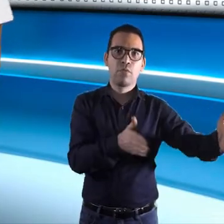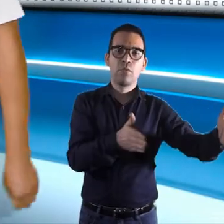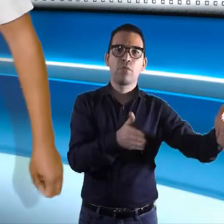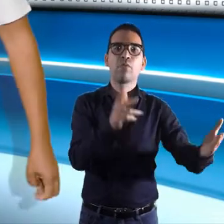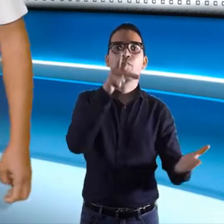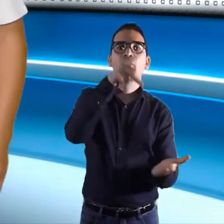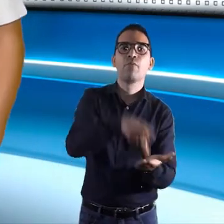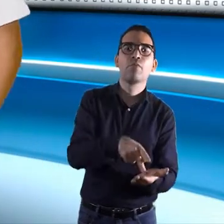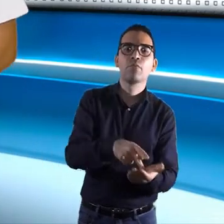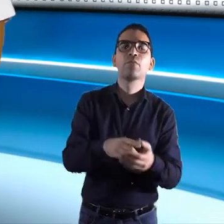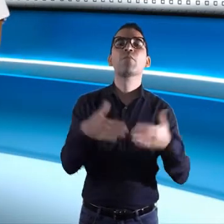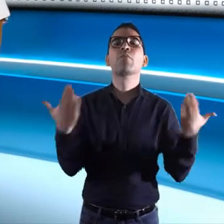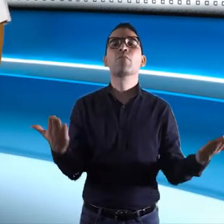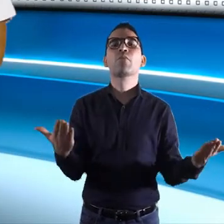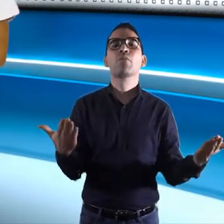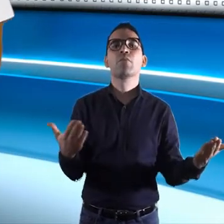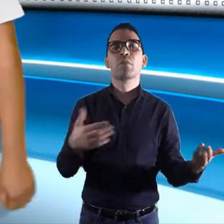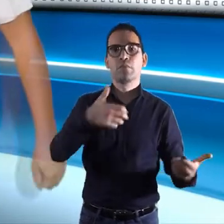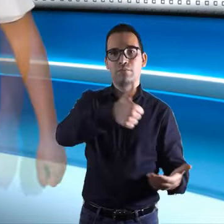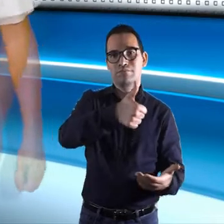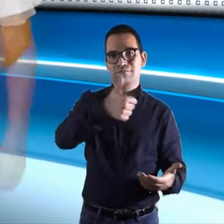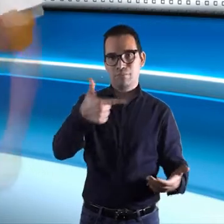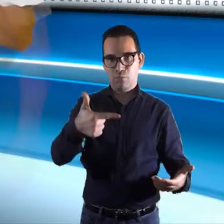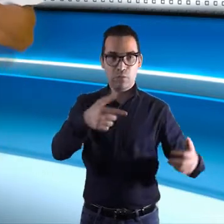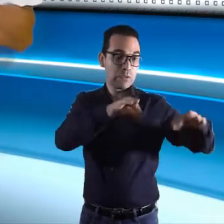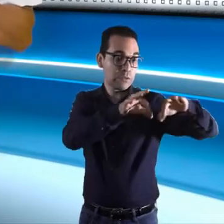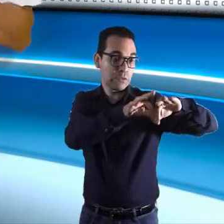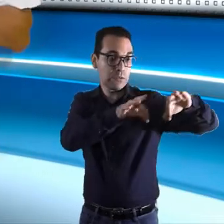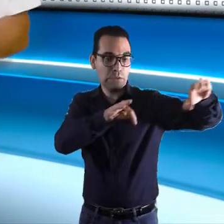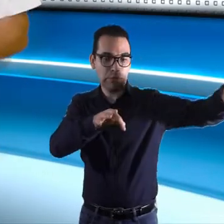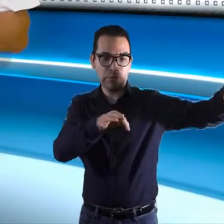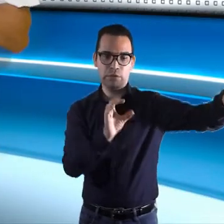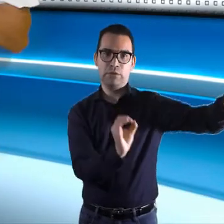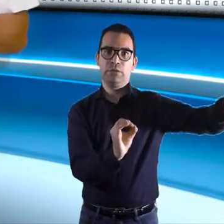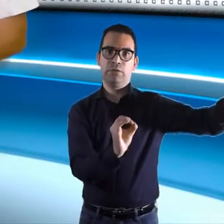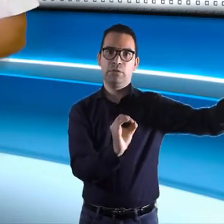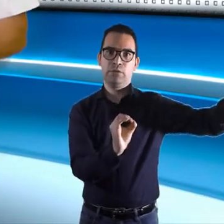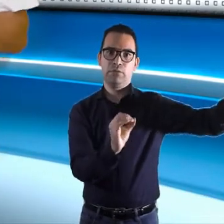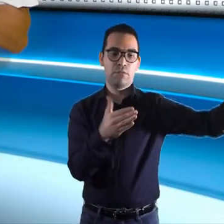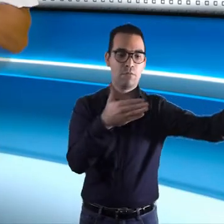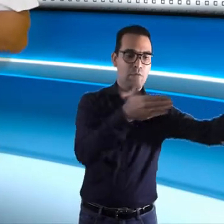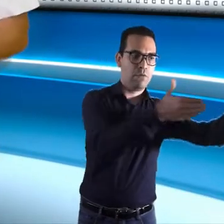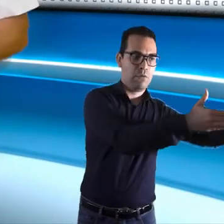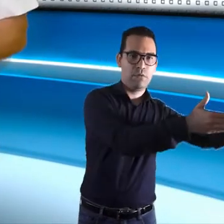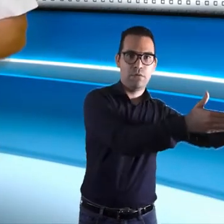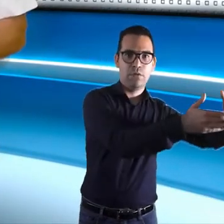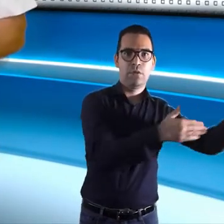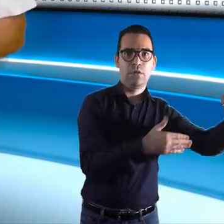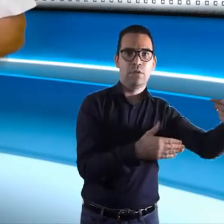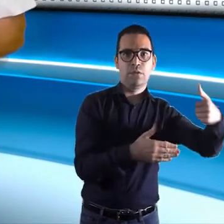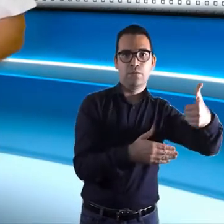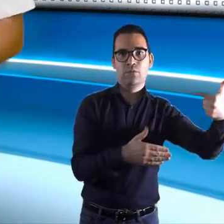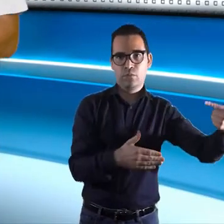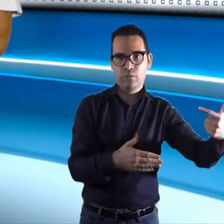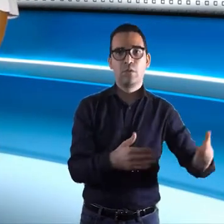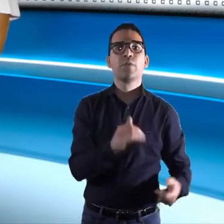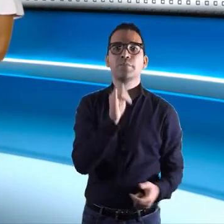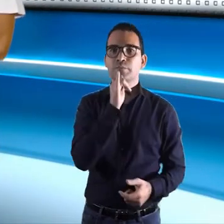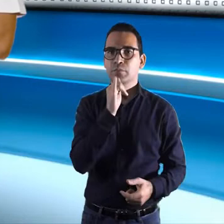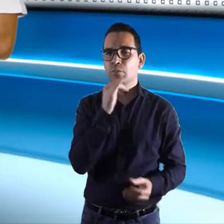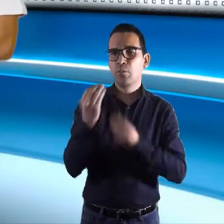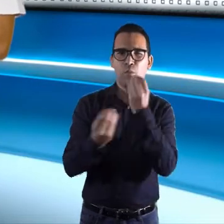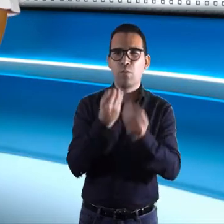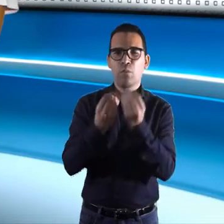12 negativo é 12. Agora vamos resolver algumas operações matemáticas com